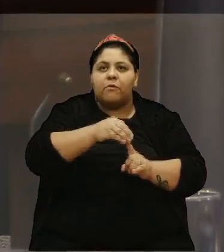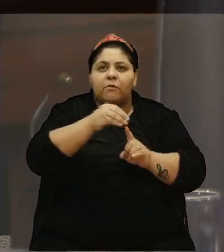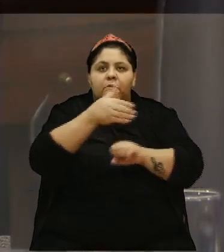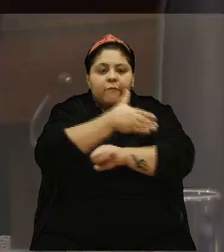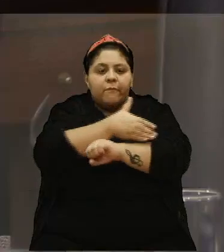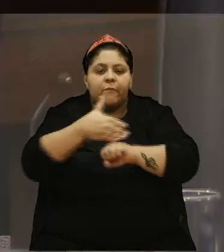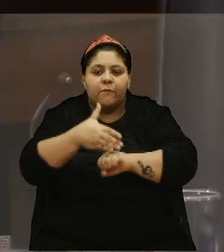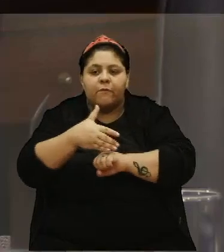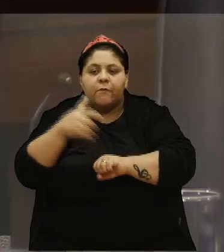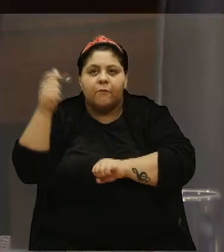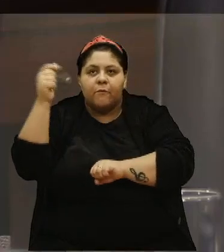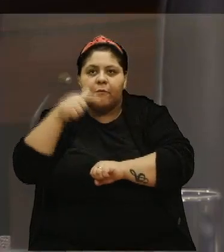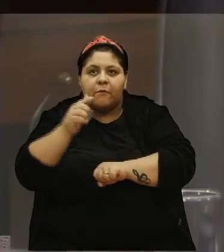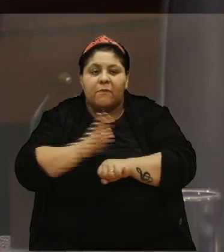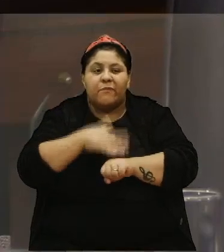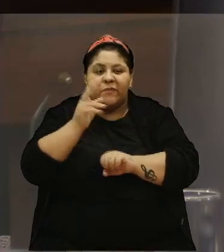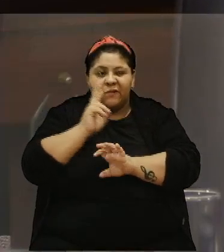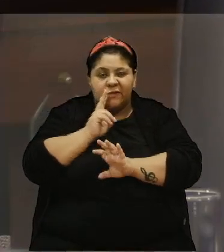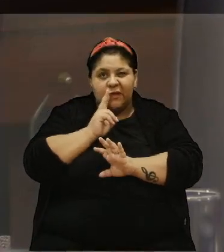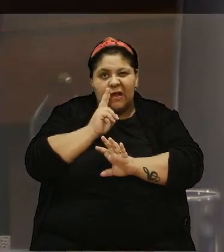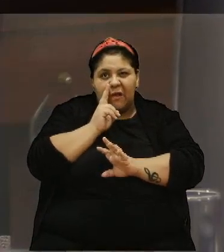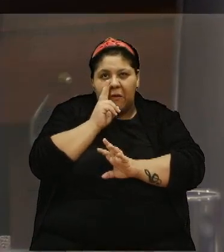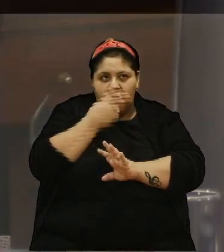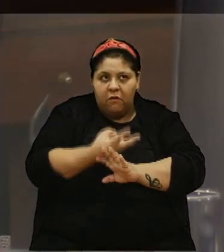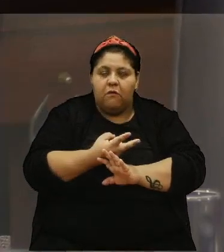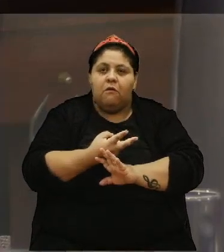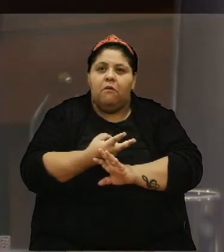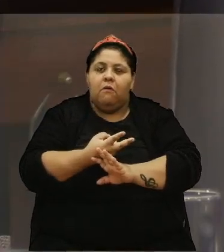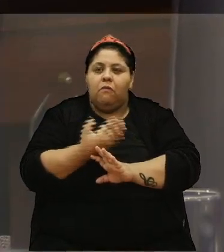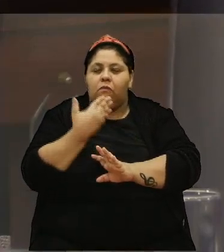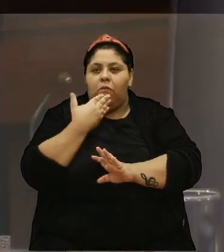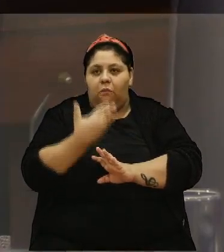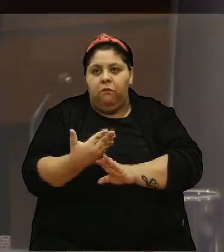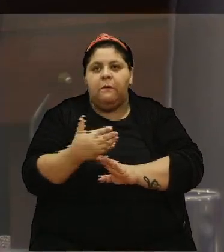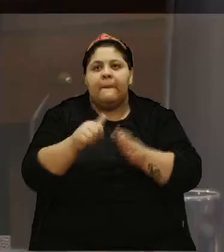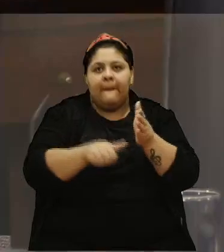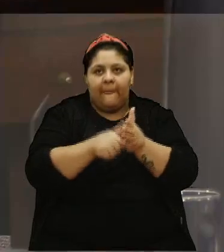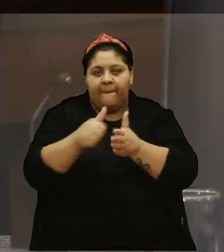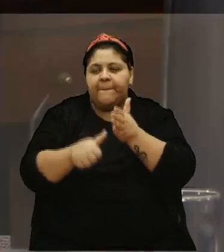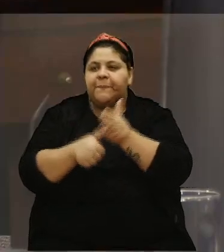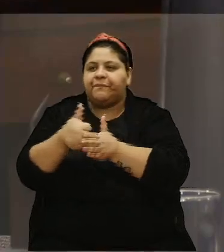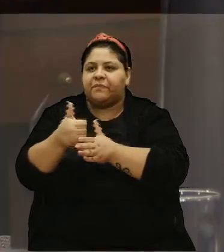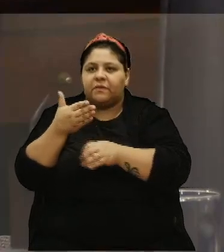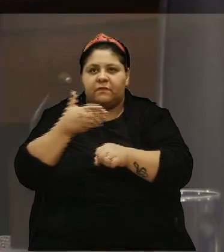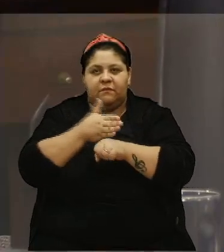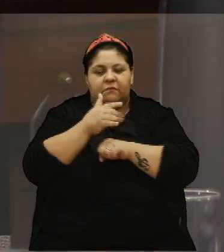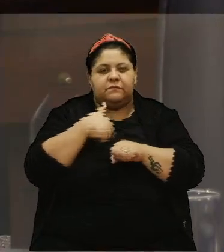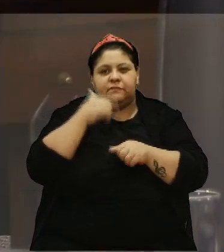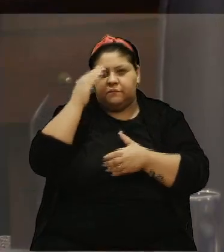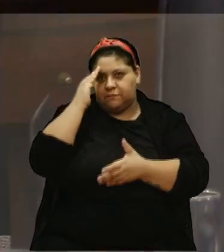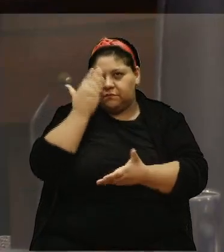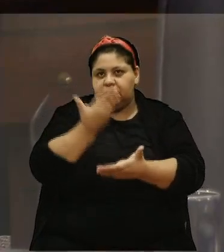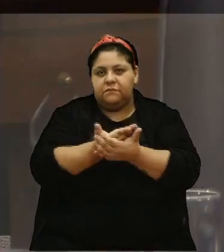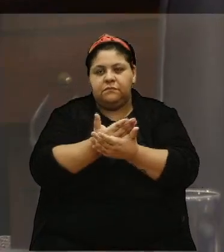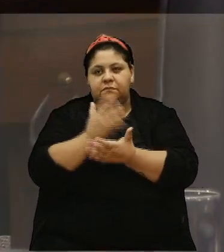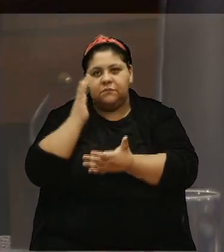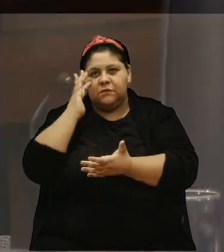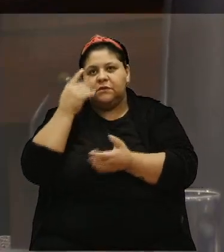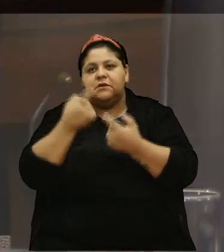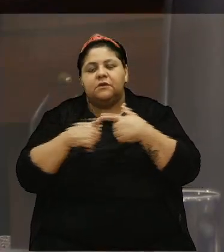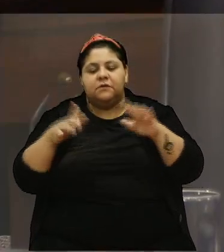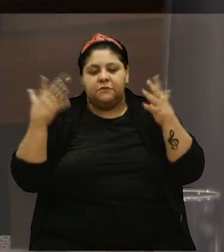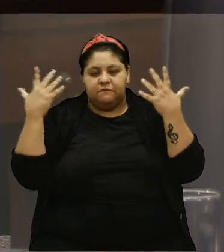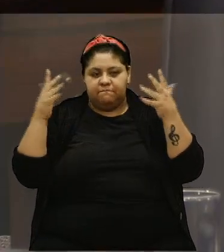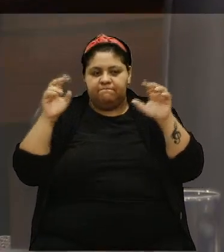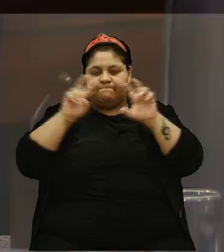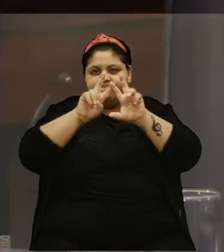Então, quanto mais nós forçarmos para pedir essas melhorias nesses acessos, eu acredito que esses vão acontecer. Mas parabéns pelo